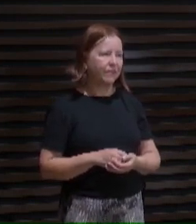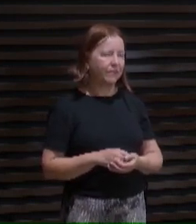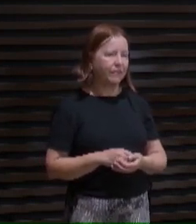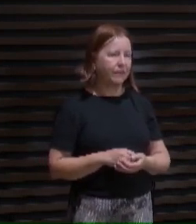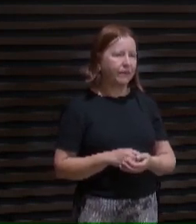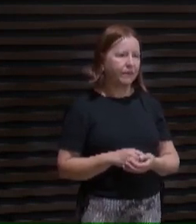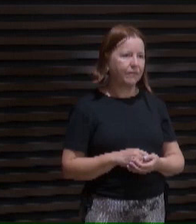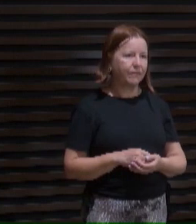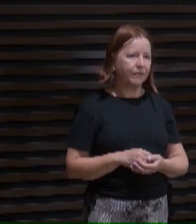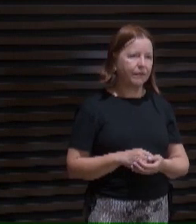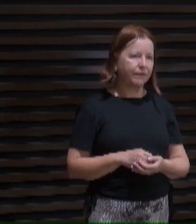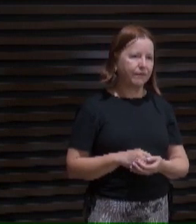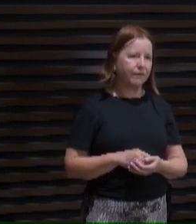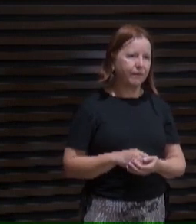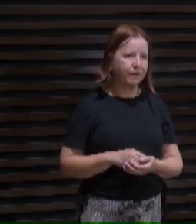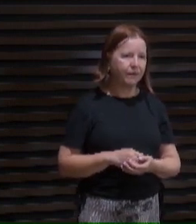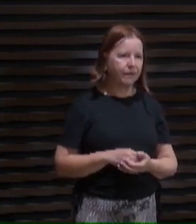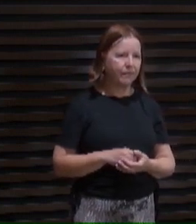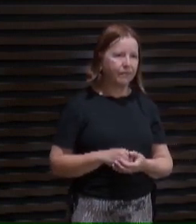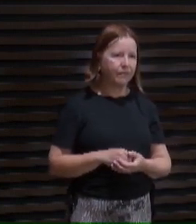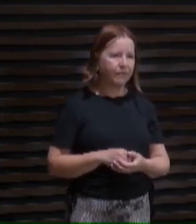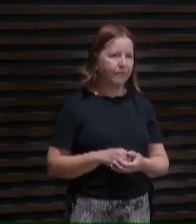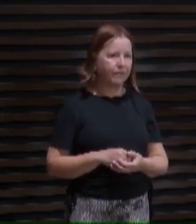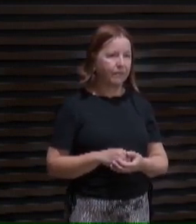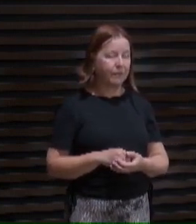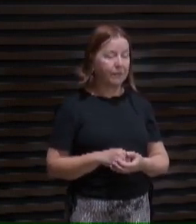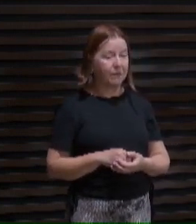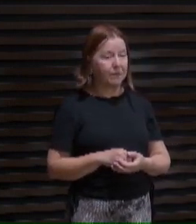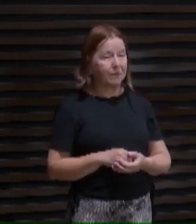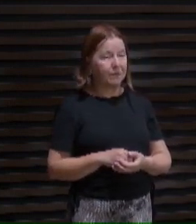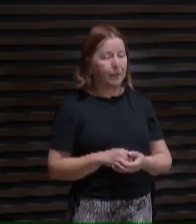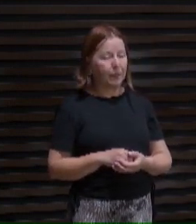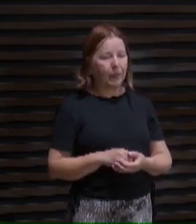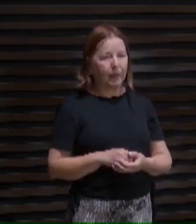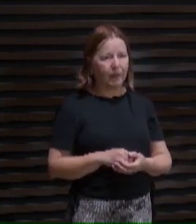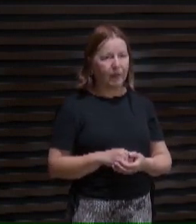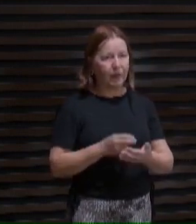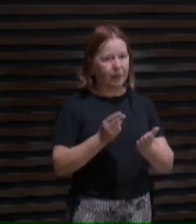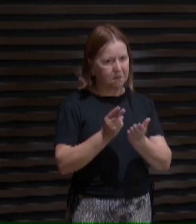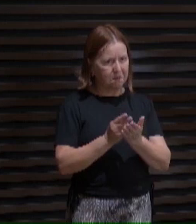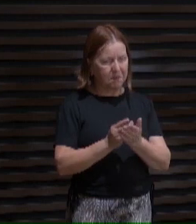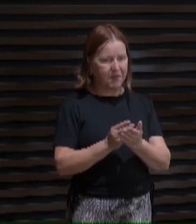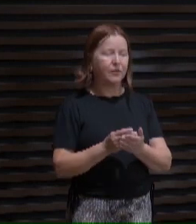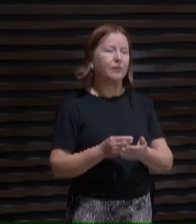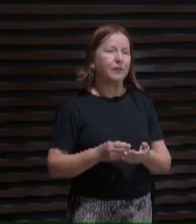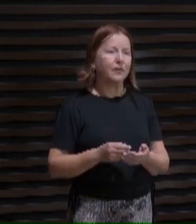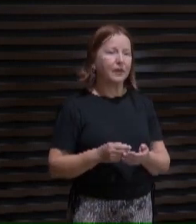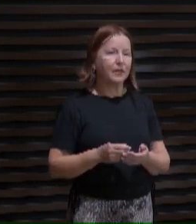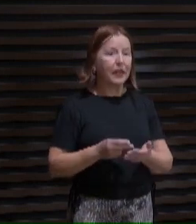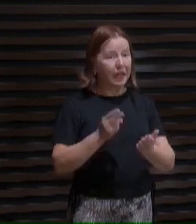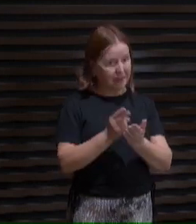Embora seja as mesmas palavras dos versos 20,